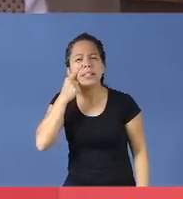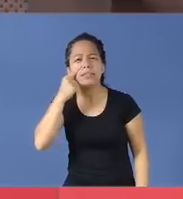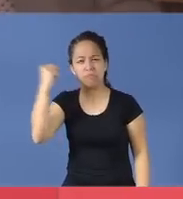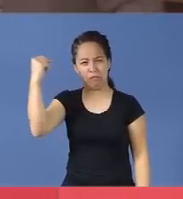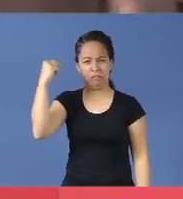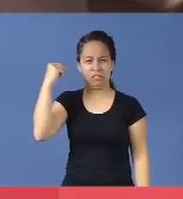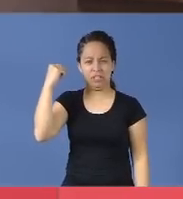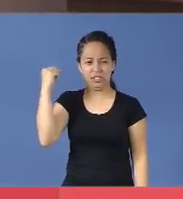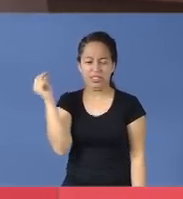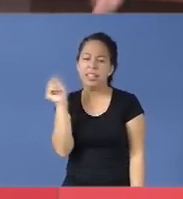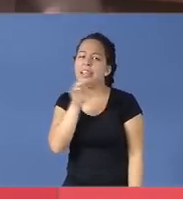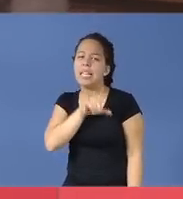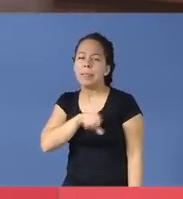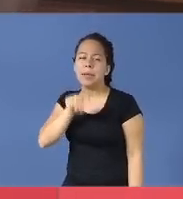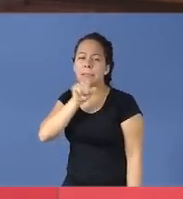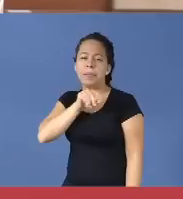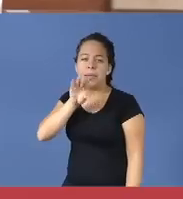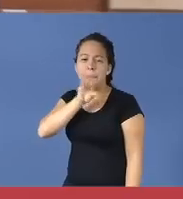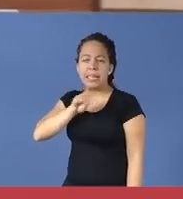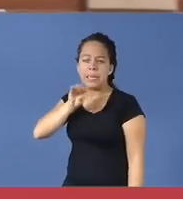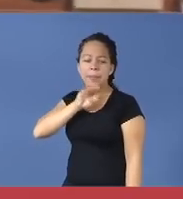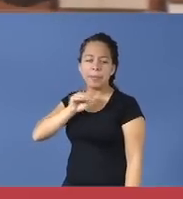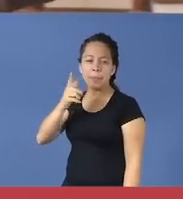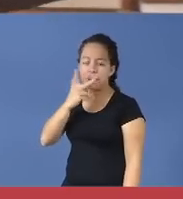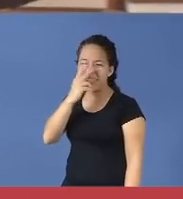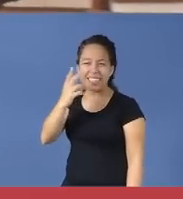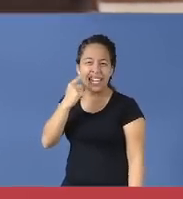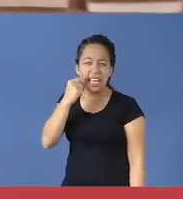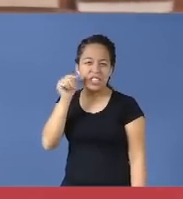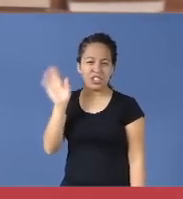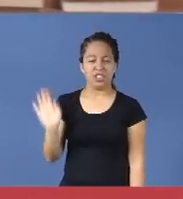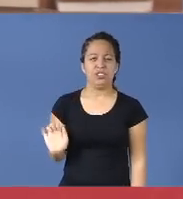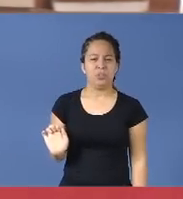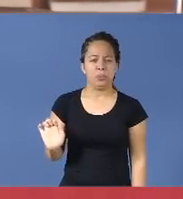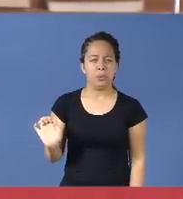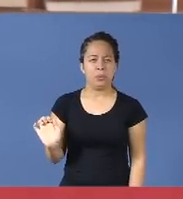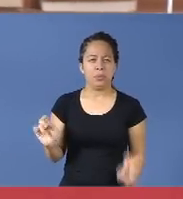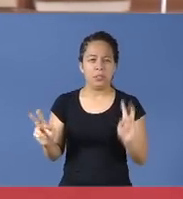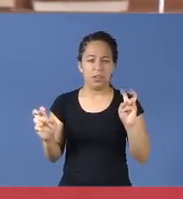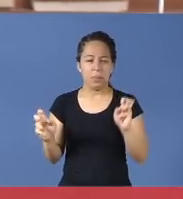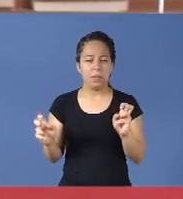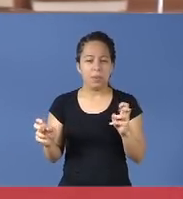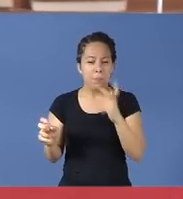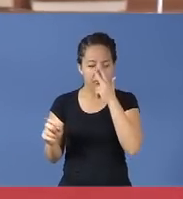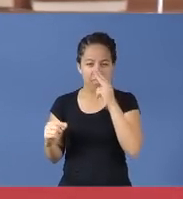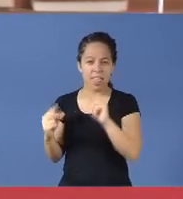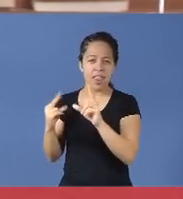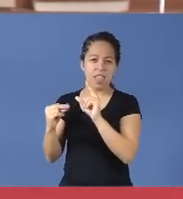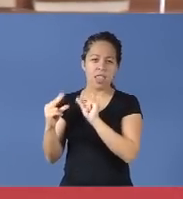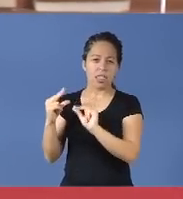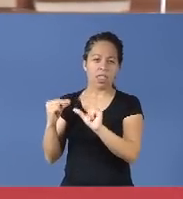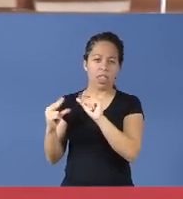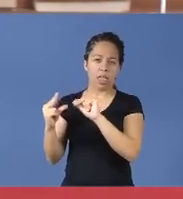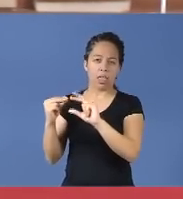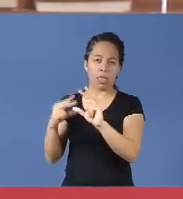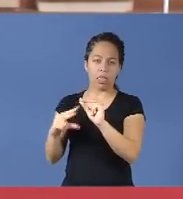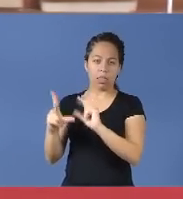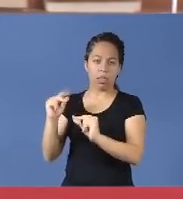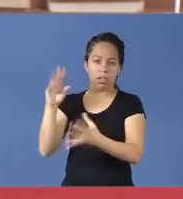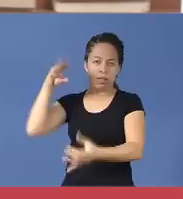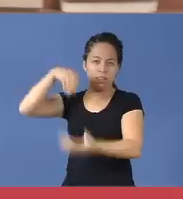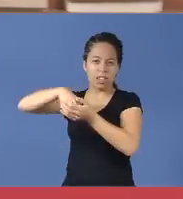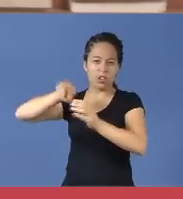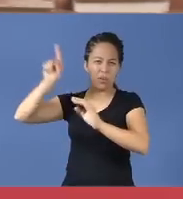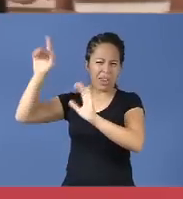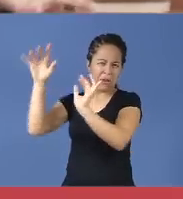chiado, não pode. O grupo de louvor não está aí para isso. Marolinha, daquele negócio lá em cima,